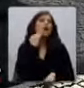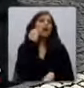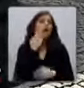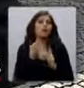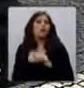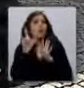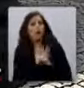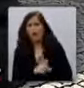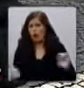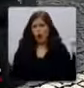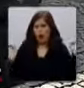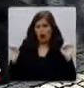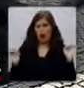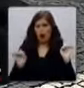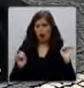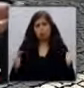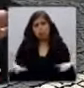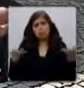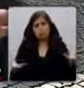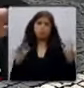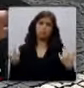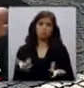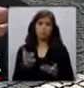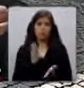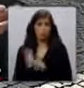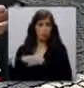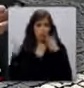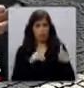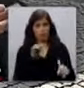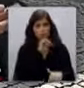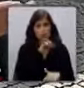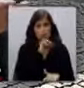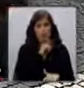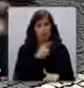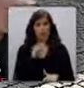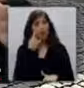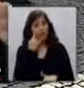ilegal, mas uma irregularidade. Ou seja, por um lado, isto pode